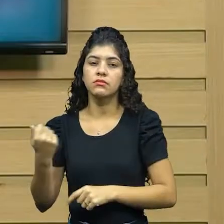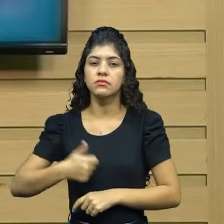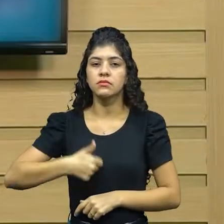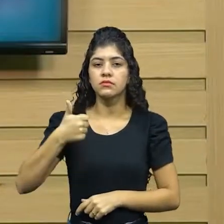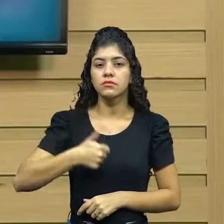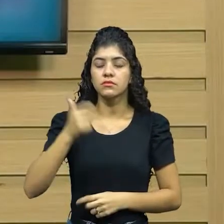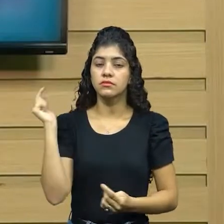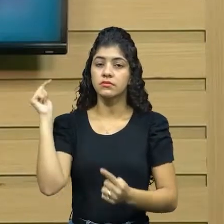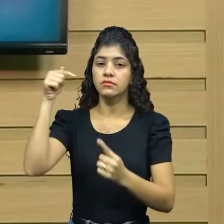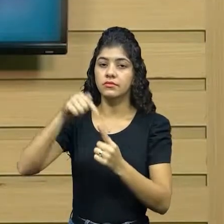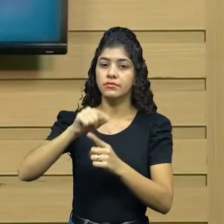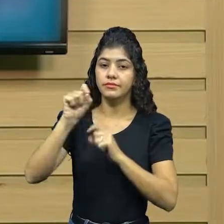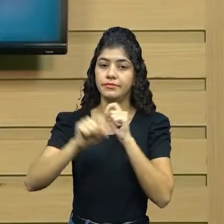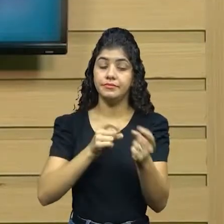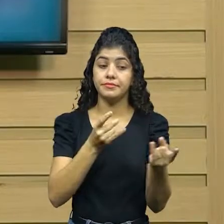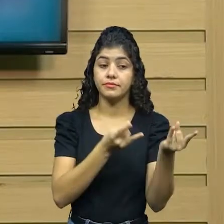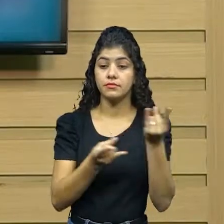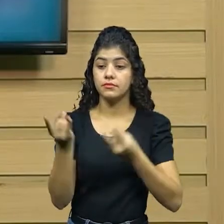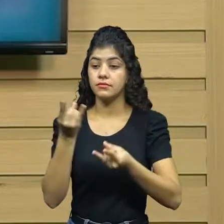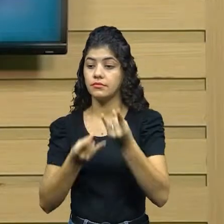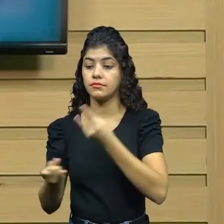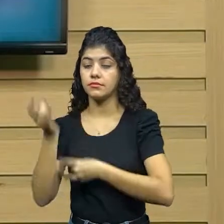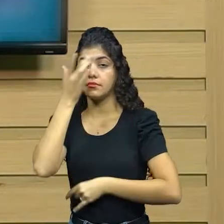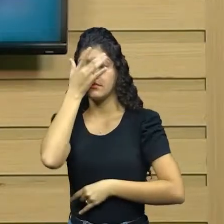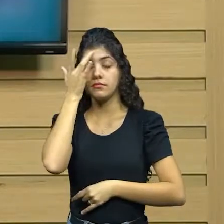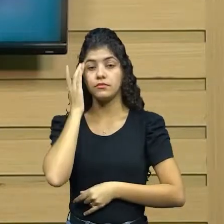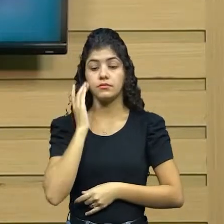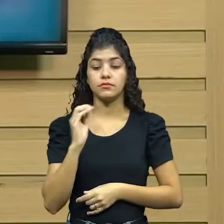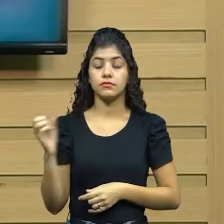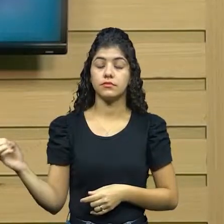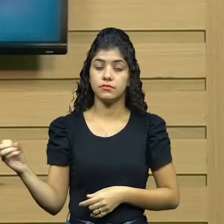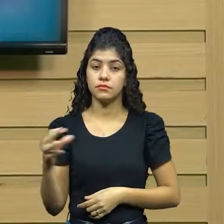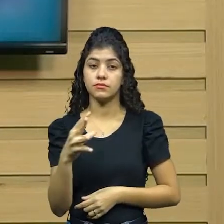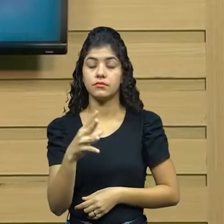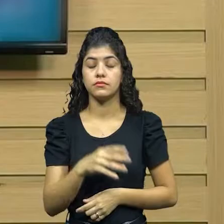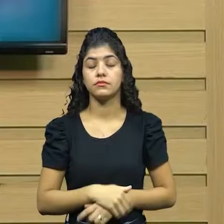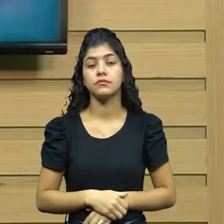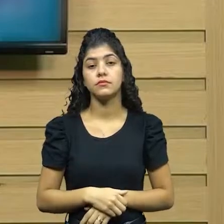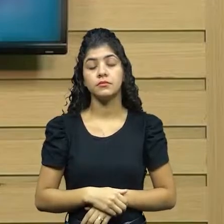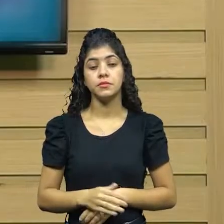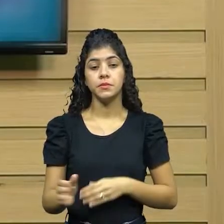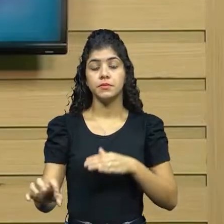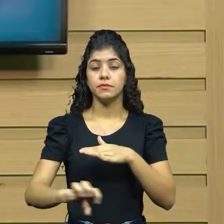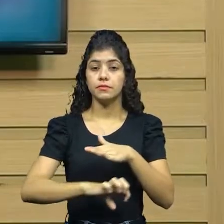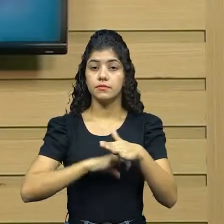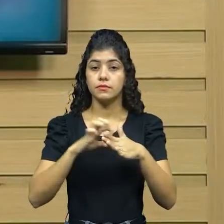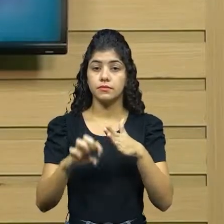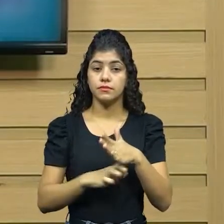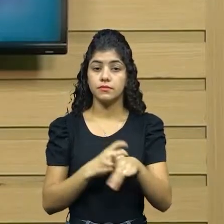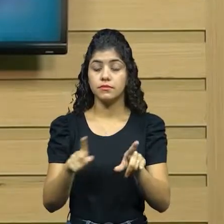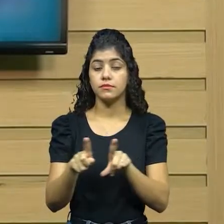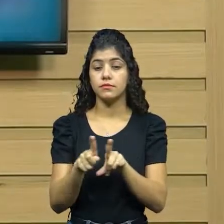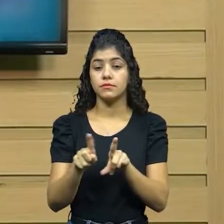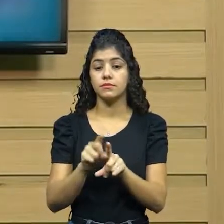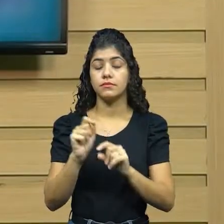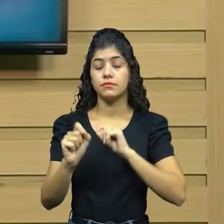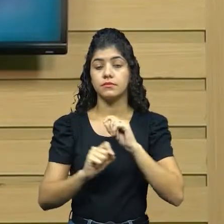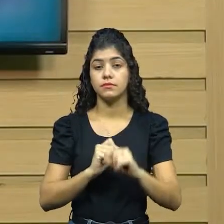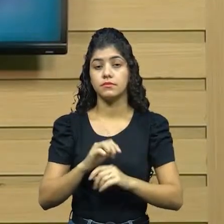marketing é atrair esses novos clientes, ou seja, trazer para a empresa, trazer para os clientes